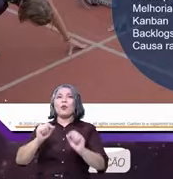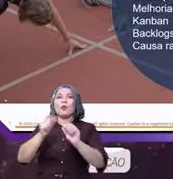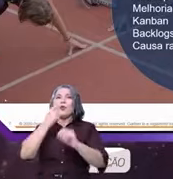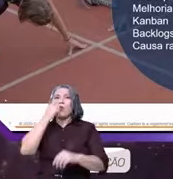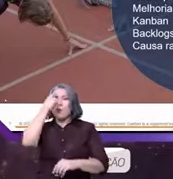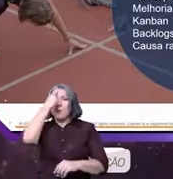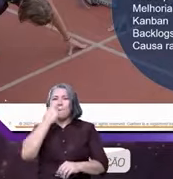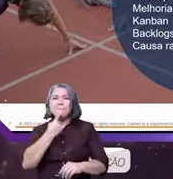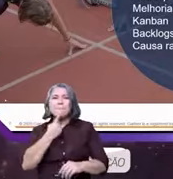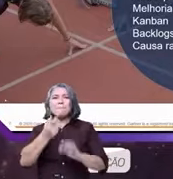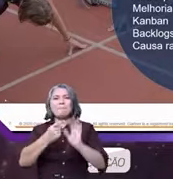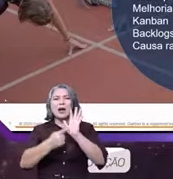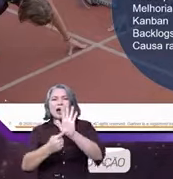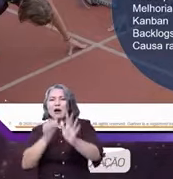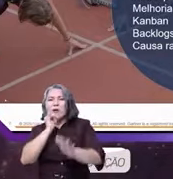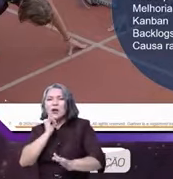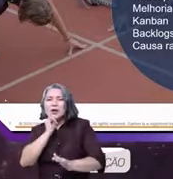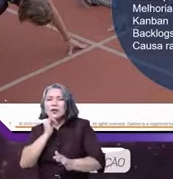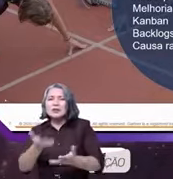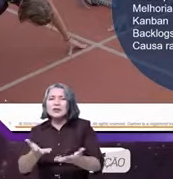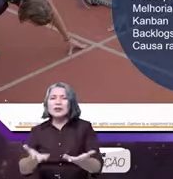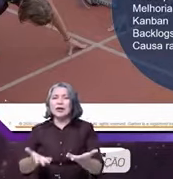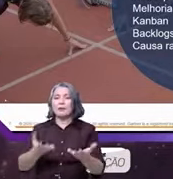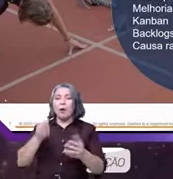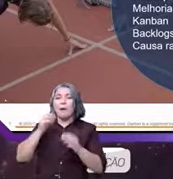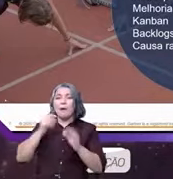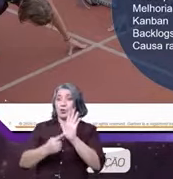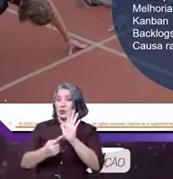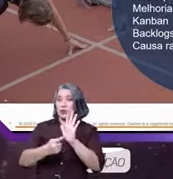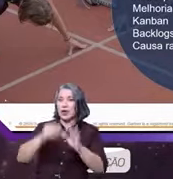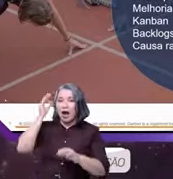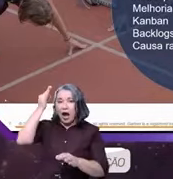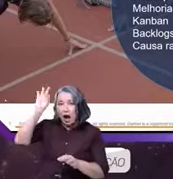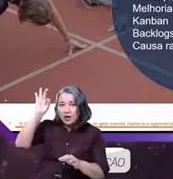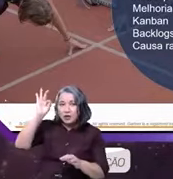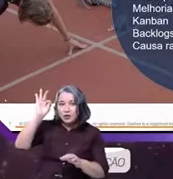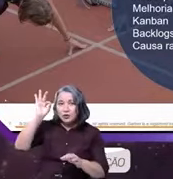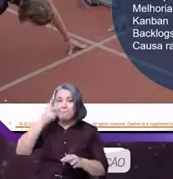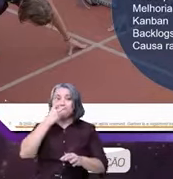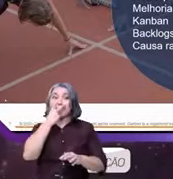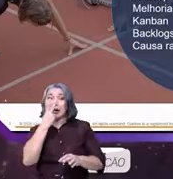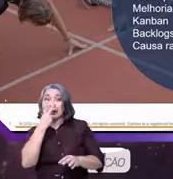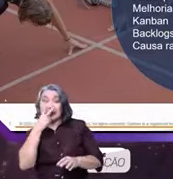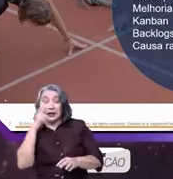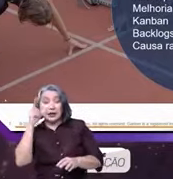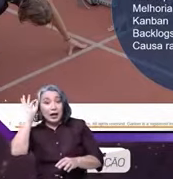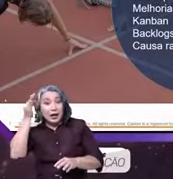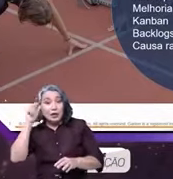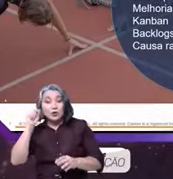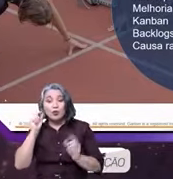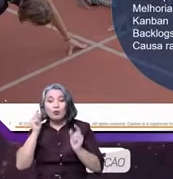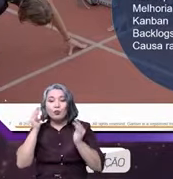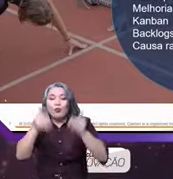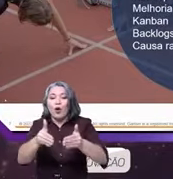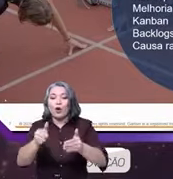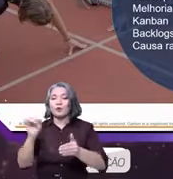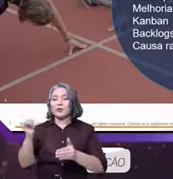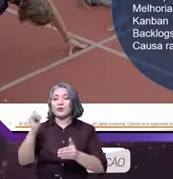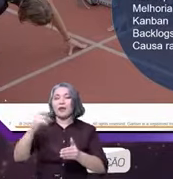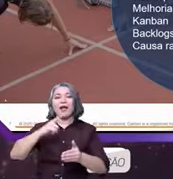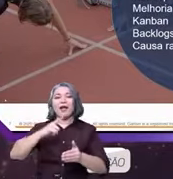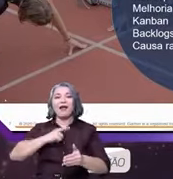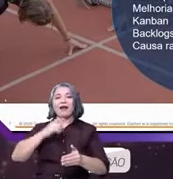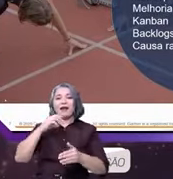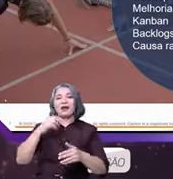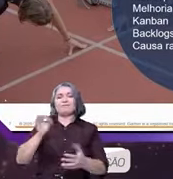consigo trabalhar. Então, parecer ágil e ser ágil, o ponto principal é ter agilidade, é